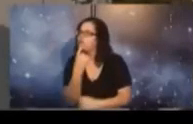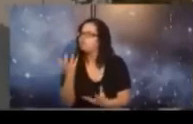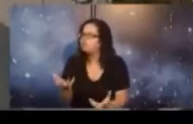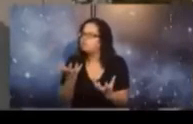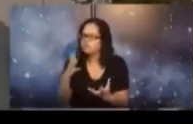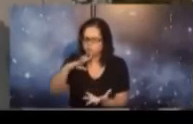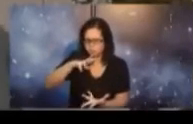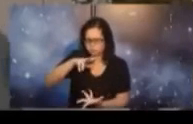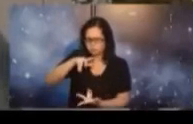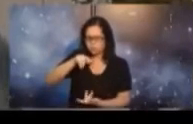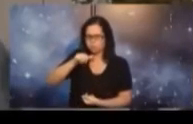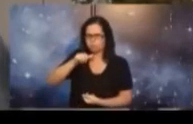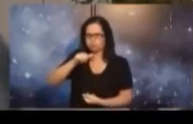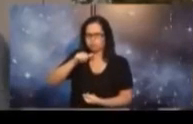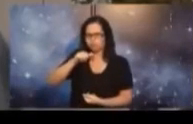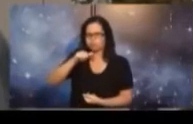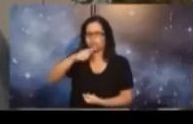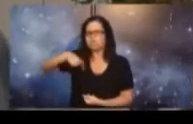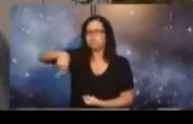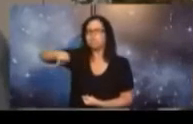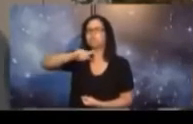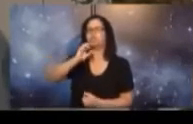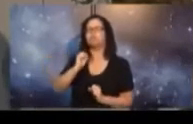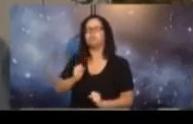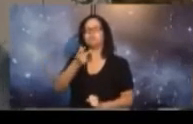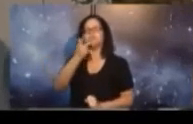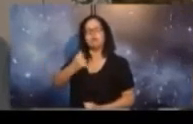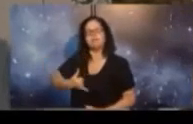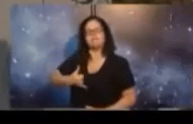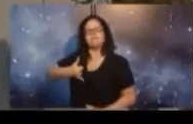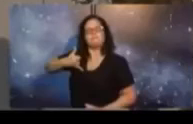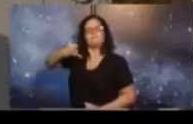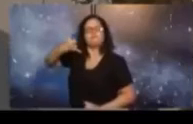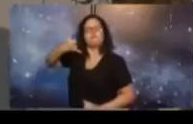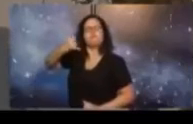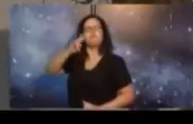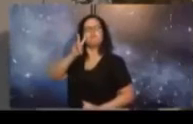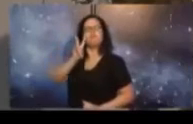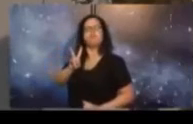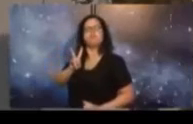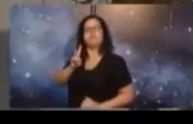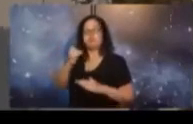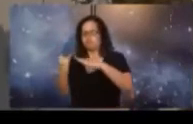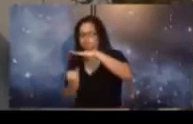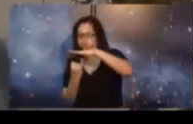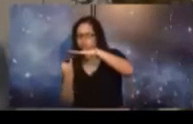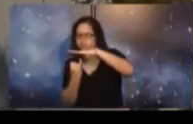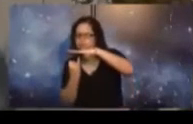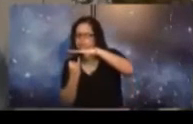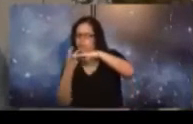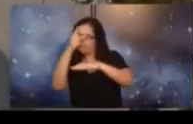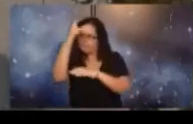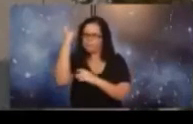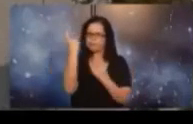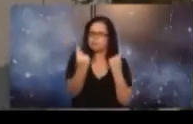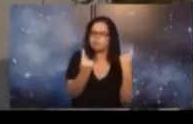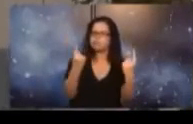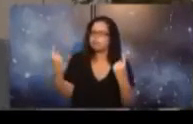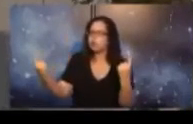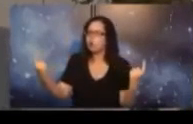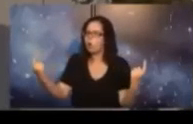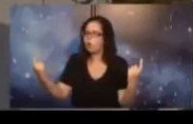mundo em que a gente tenha orgulho de ver instituições, pessoas,